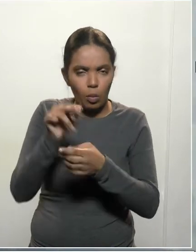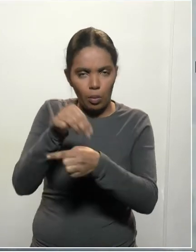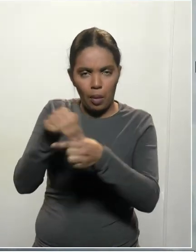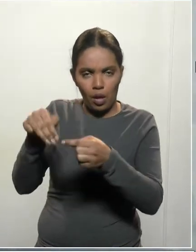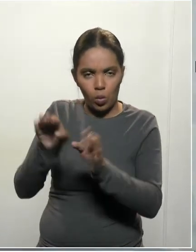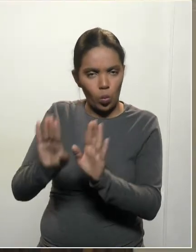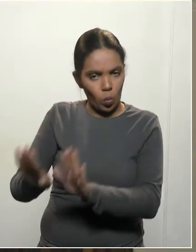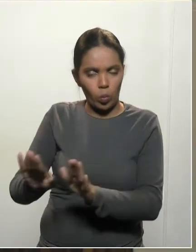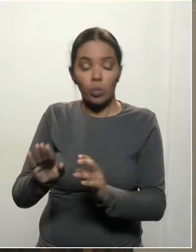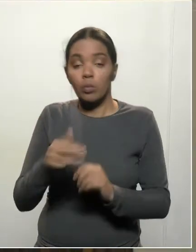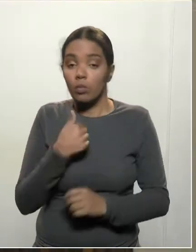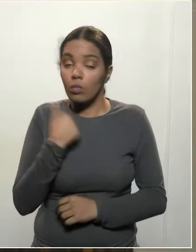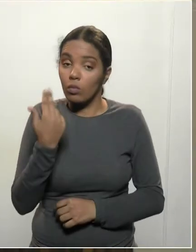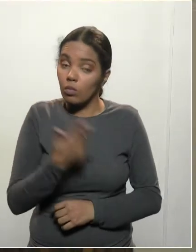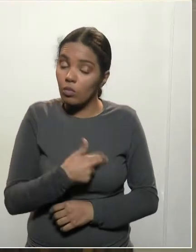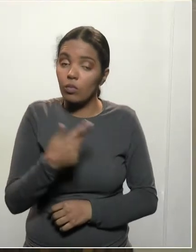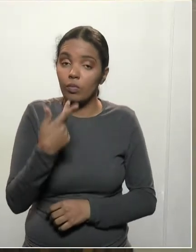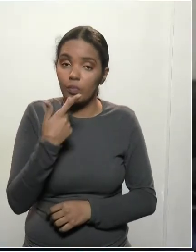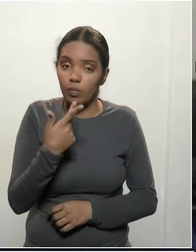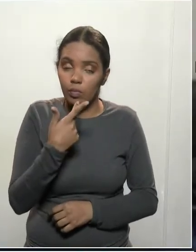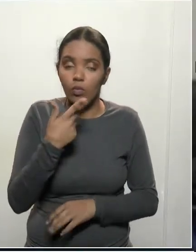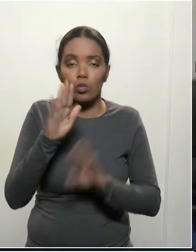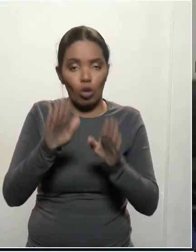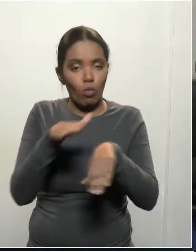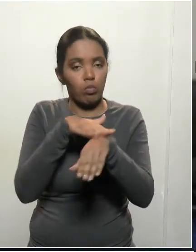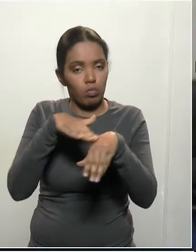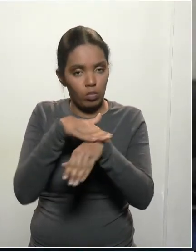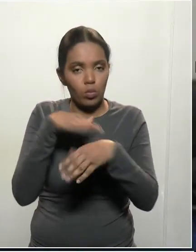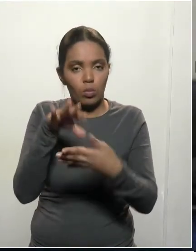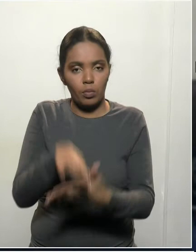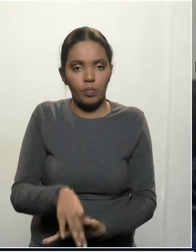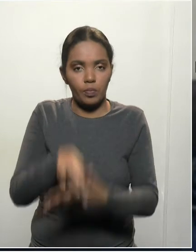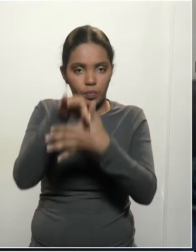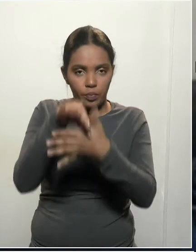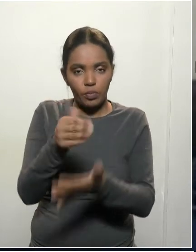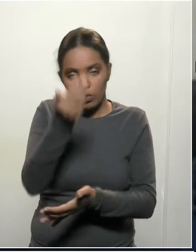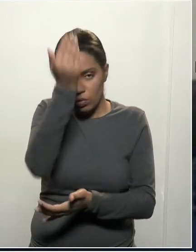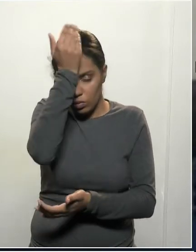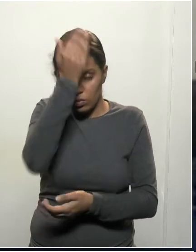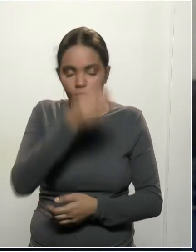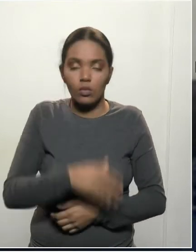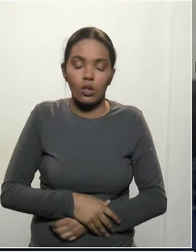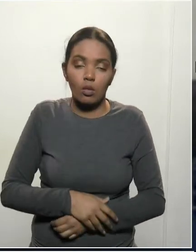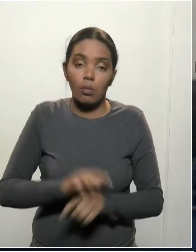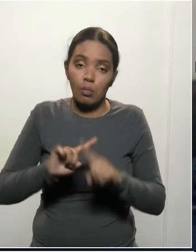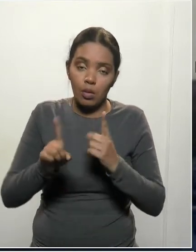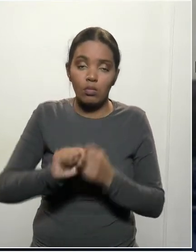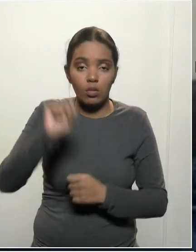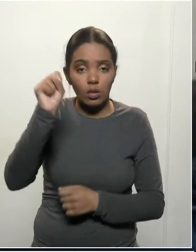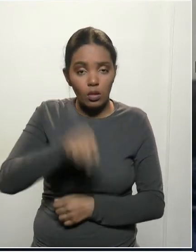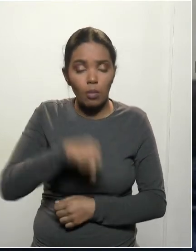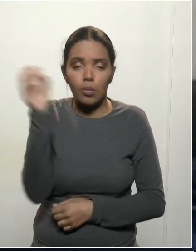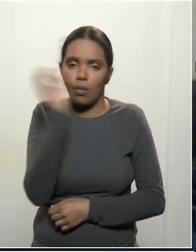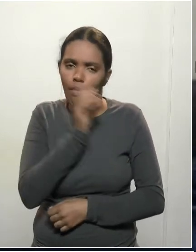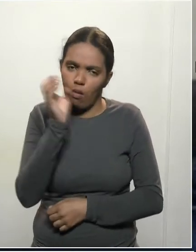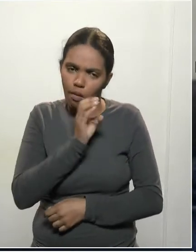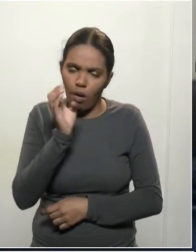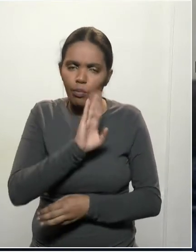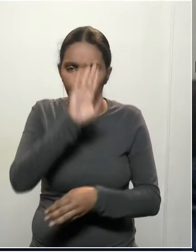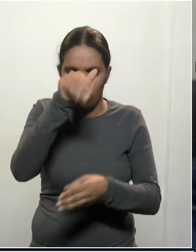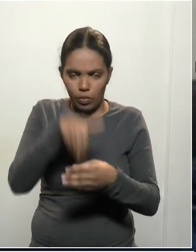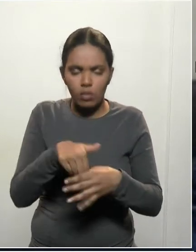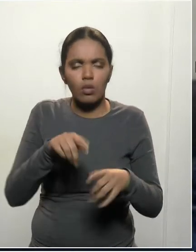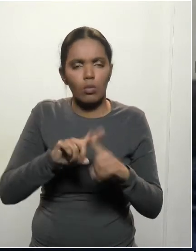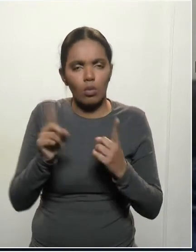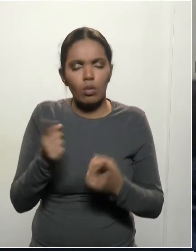já conversamos isso com a liderança do governo. E sim, para dar até agilidade ao processo,